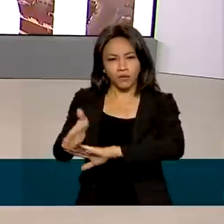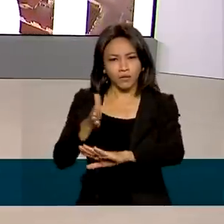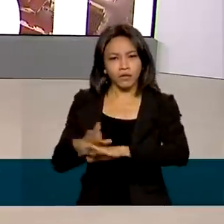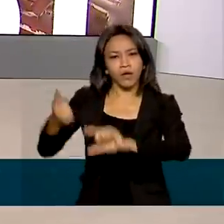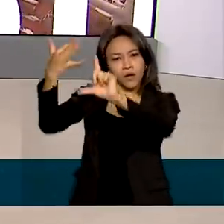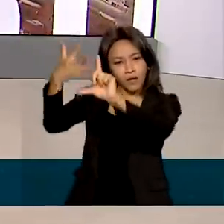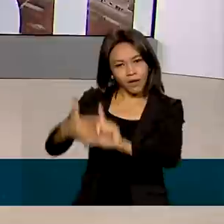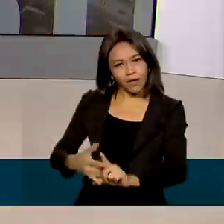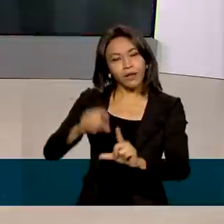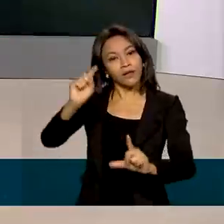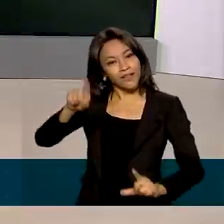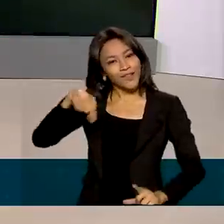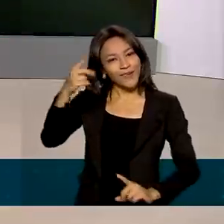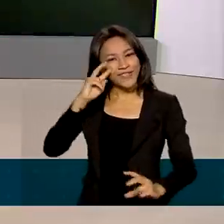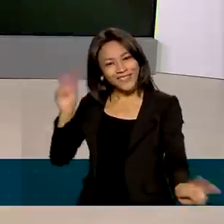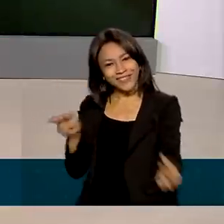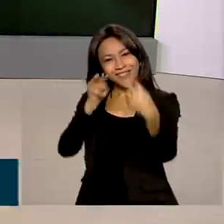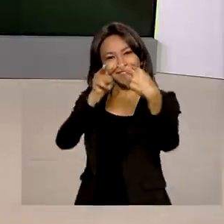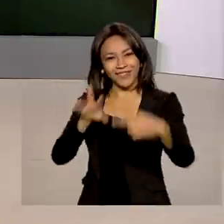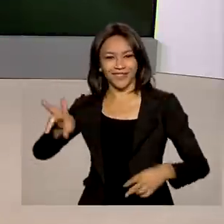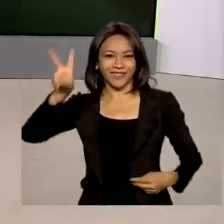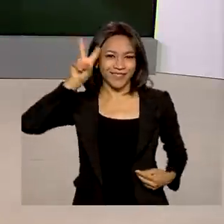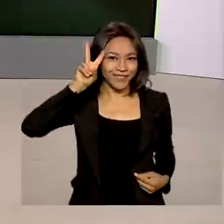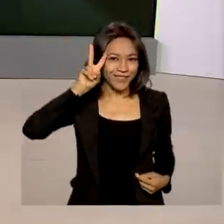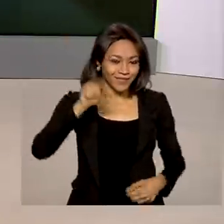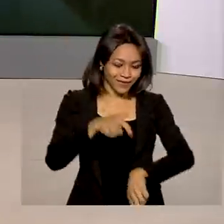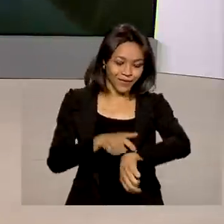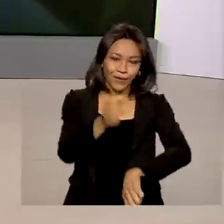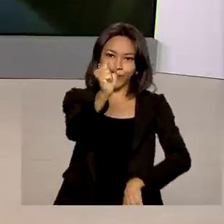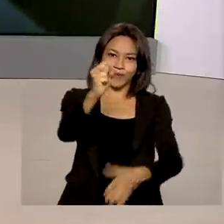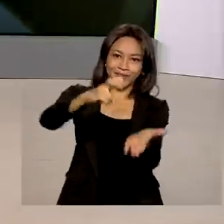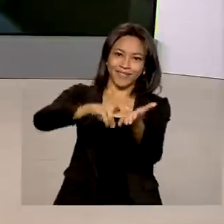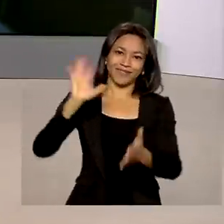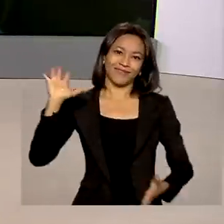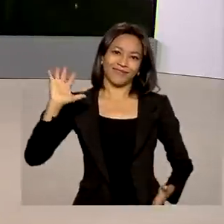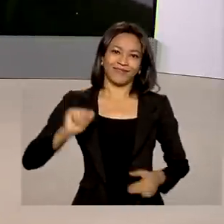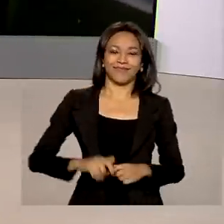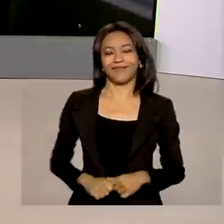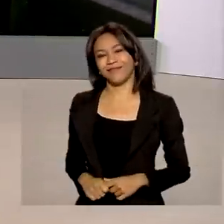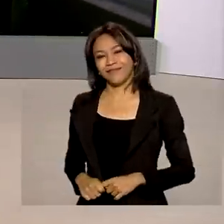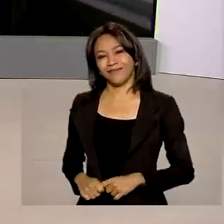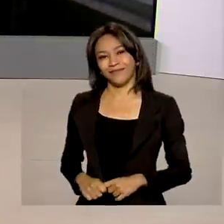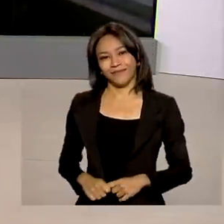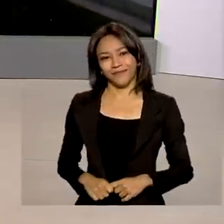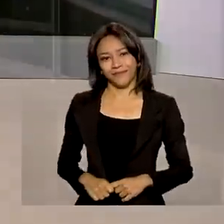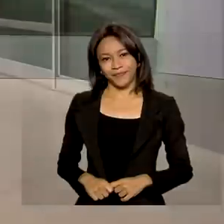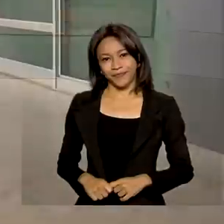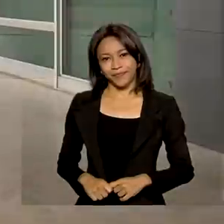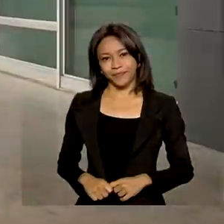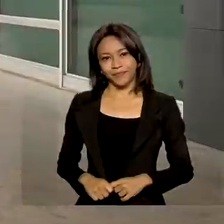nossas redes sociais a gente volta a se encontrar na segunda-feira as 8 horas da manhã até lá